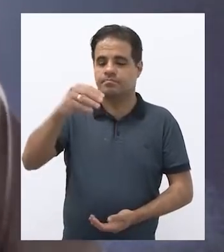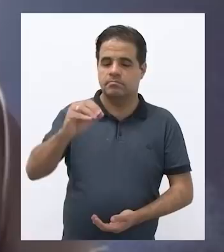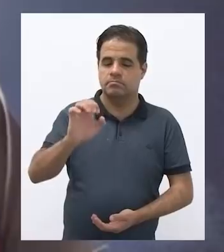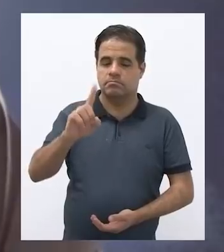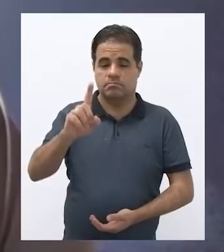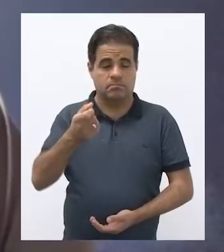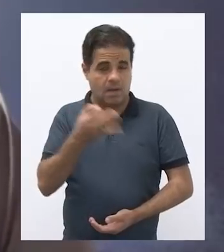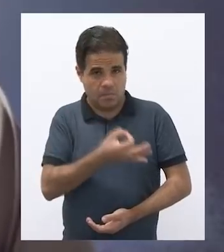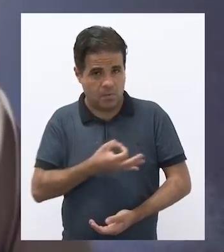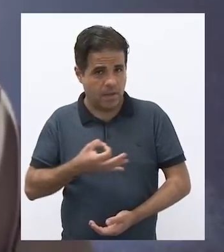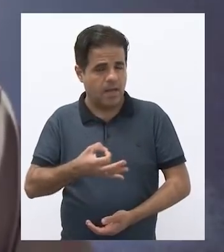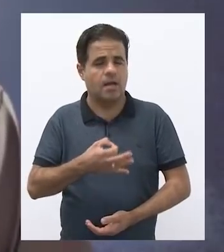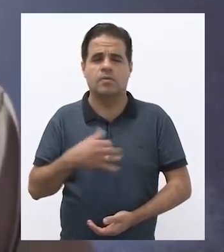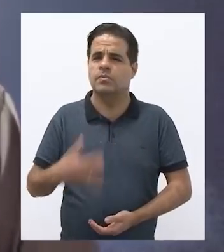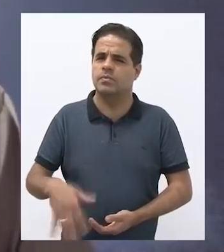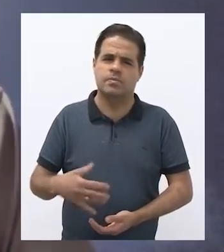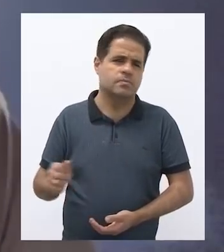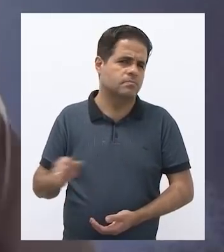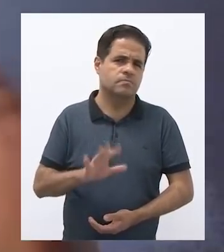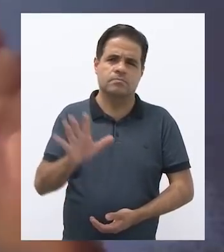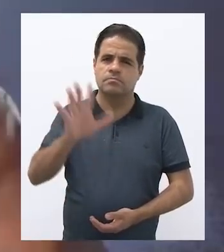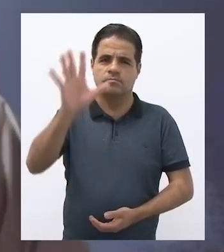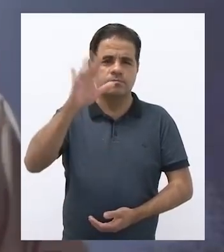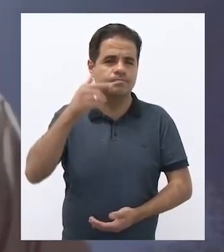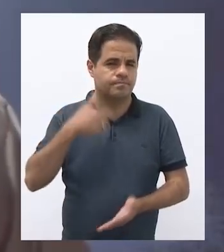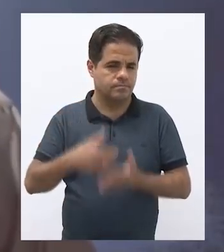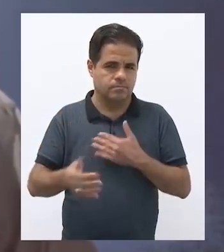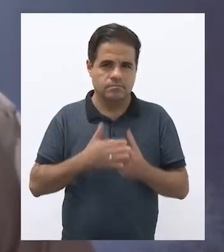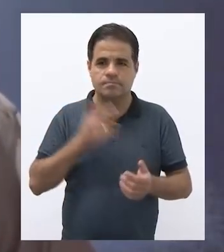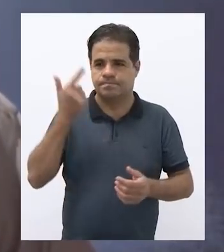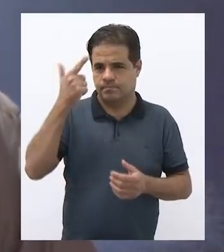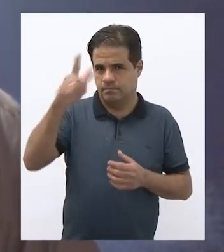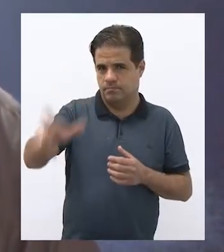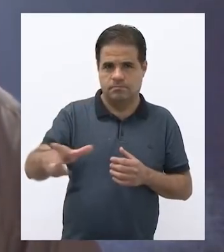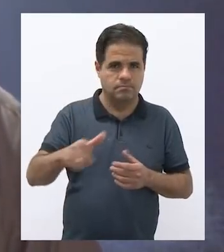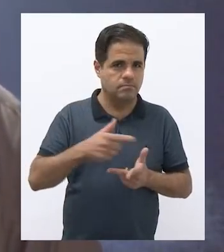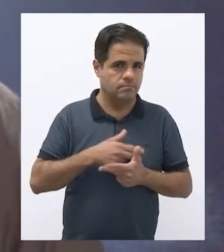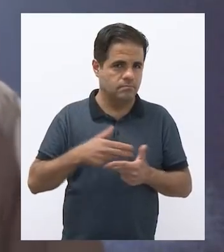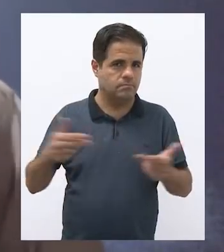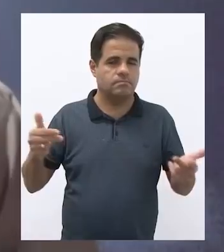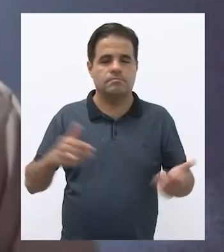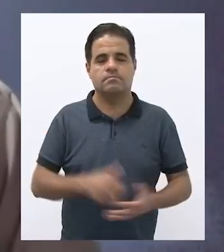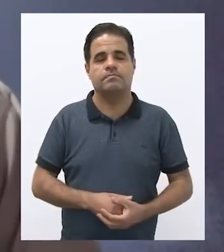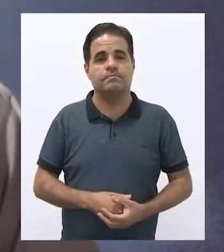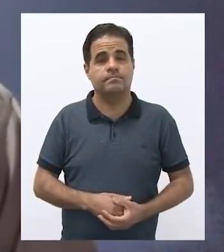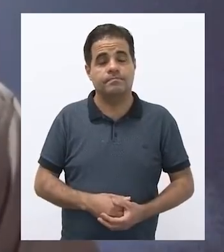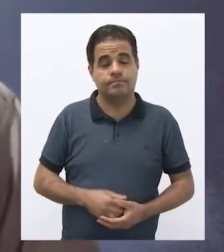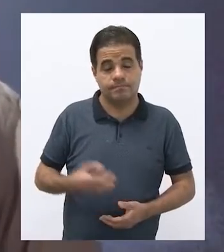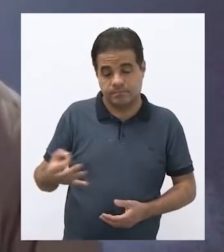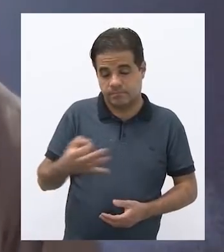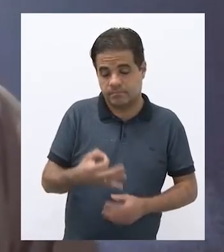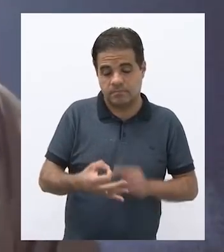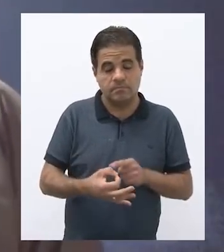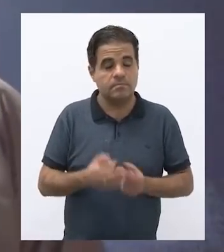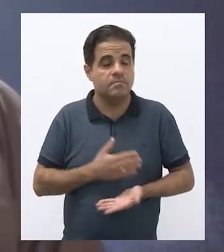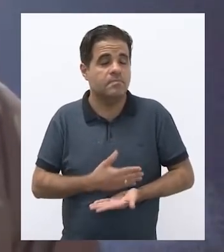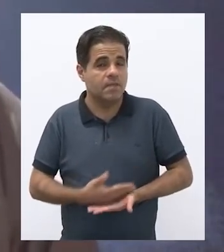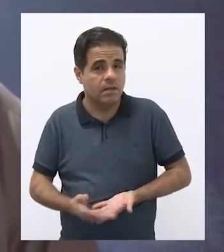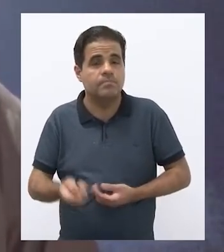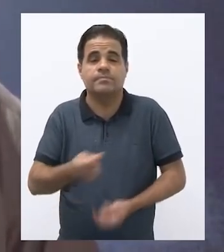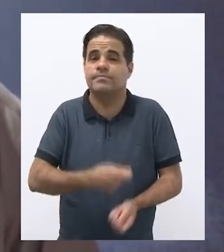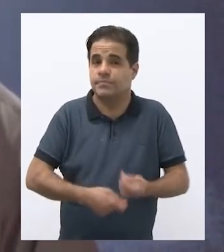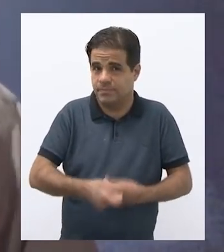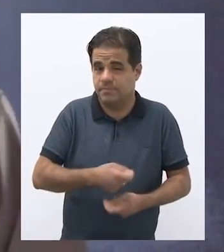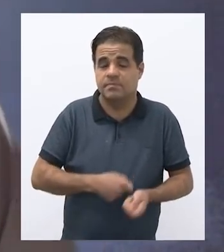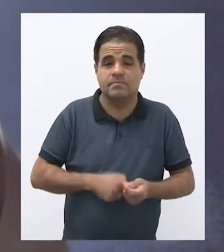ela custa muito, muito, muito, muito, muito mais caro do que qualquer Bitcoin da vida. Essa moeda, ela começa a ser